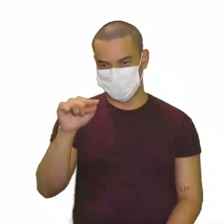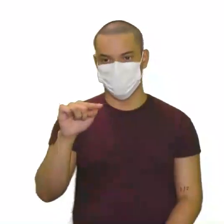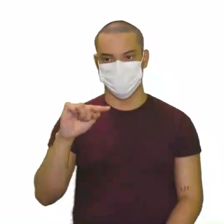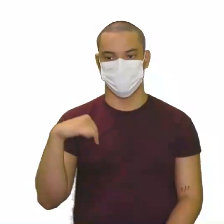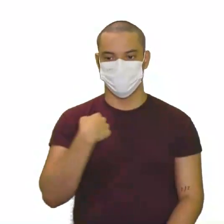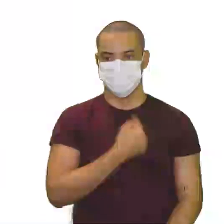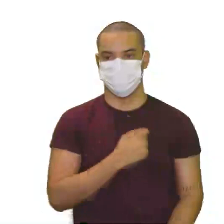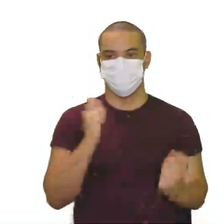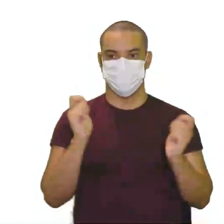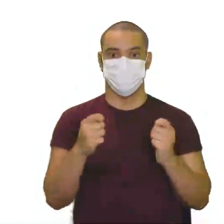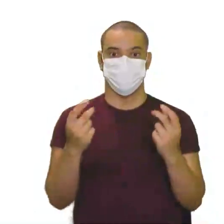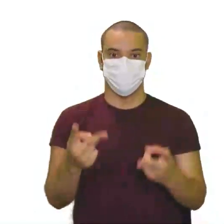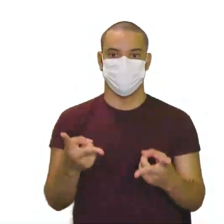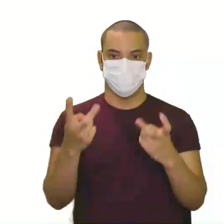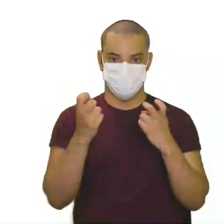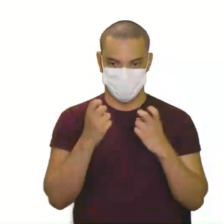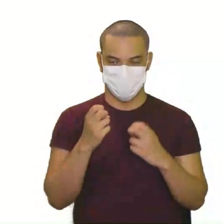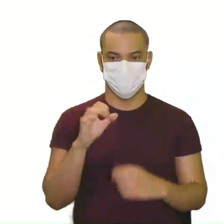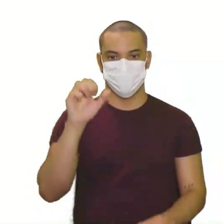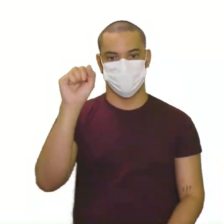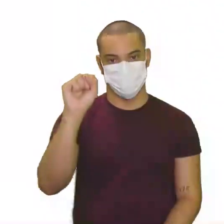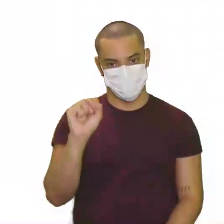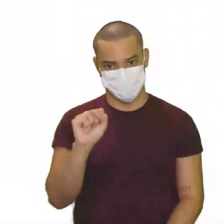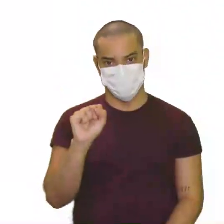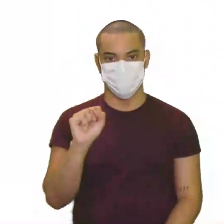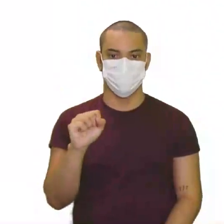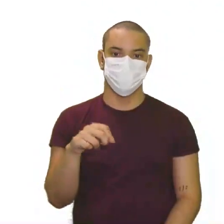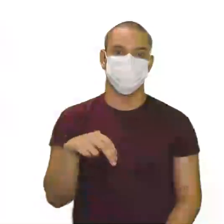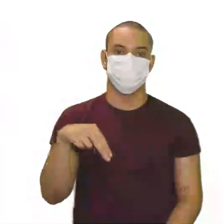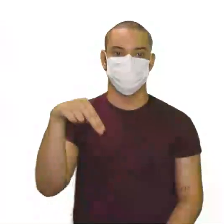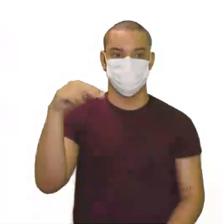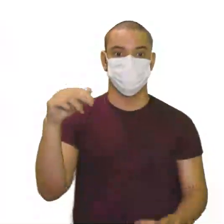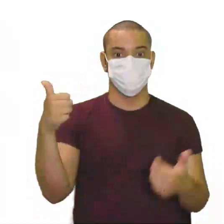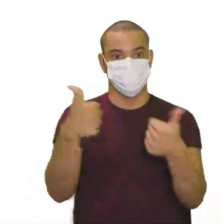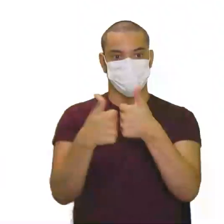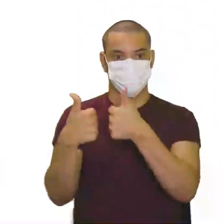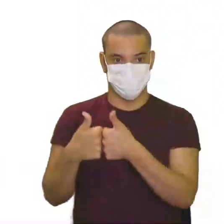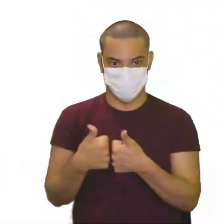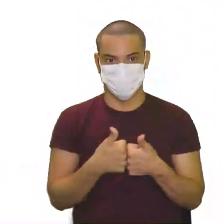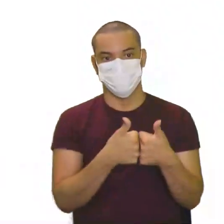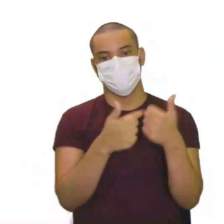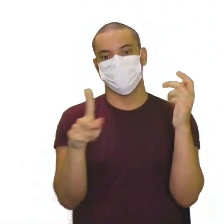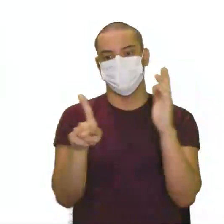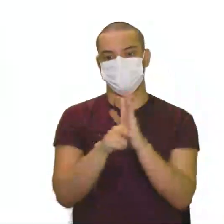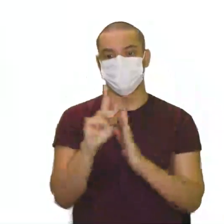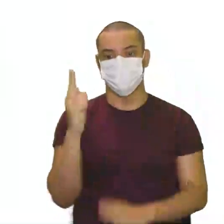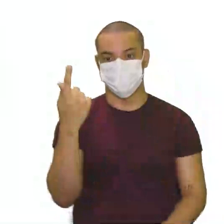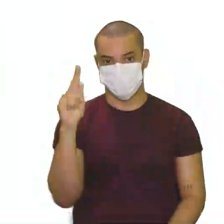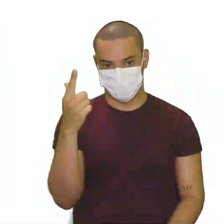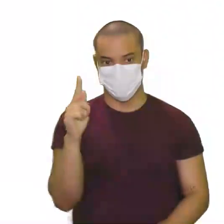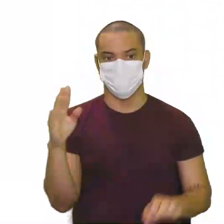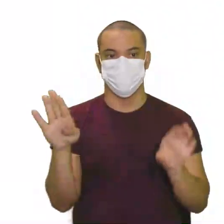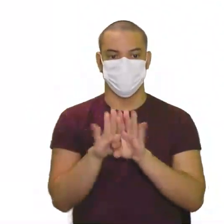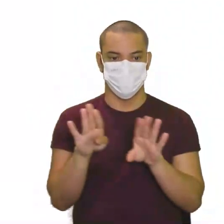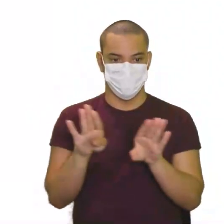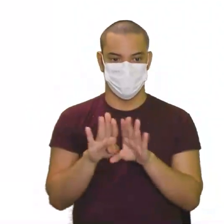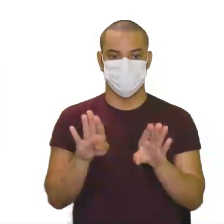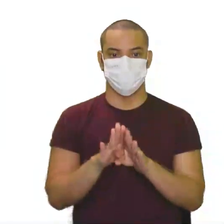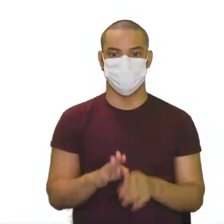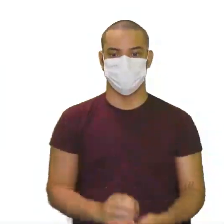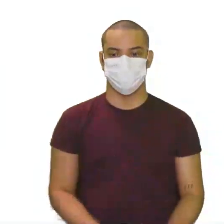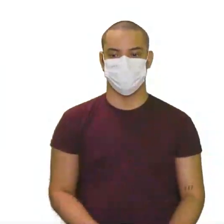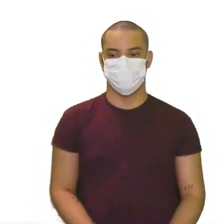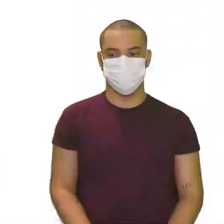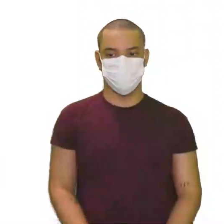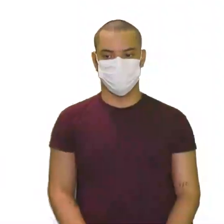podemos ver que o Pólo Sul magnético e norte magnético está perto dos polos que geográfico aqui Norte e Sul